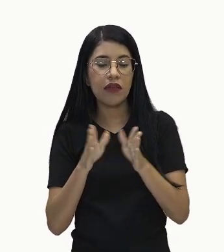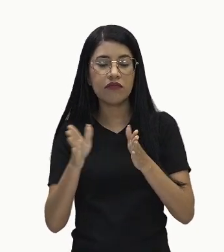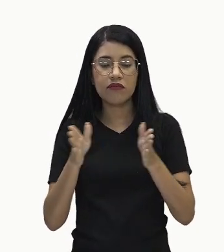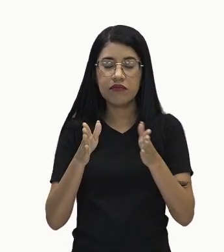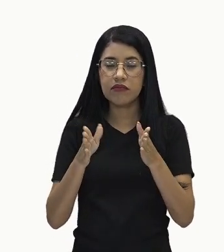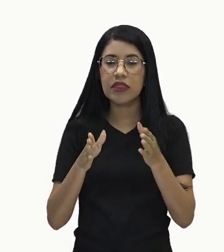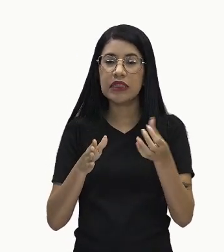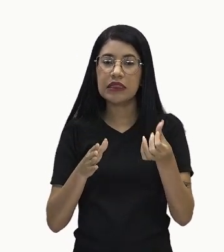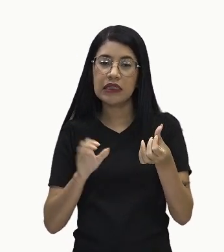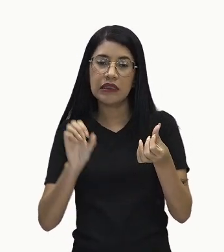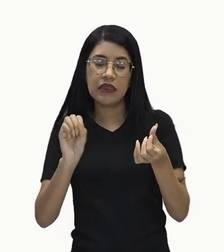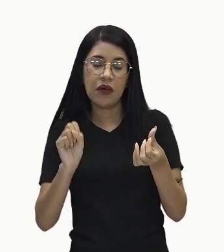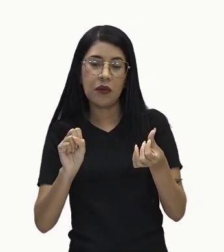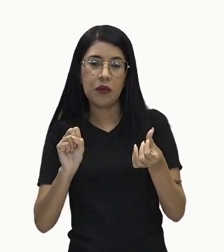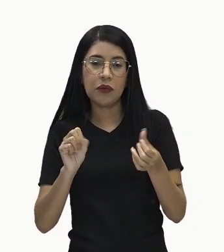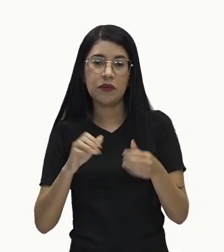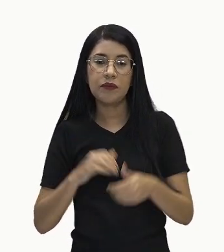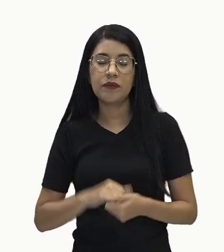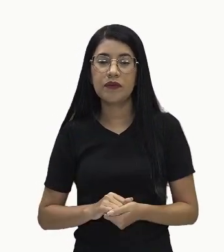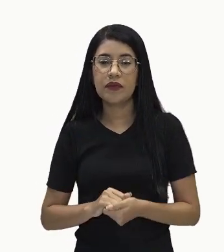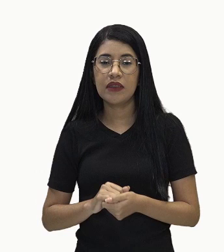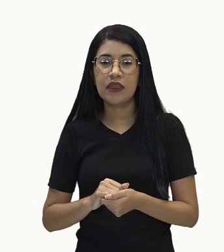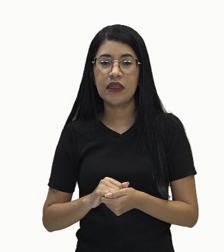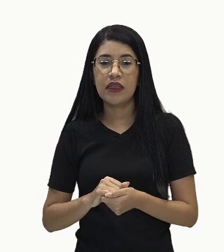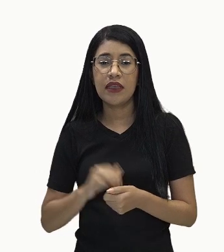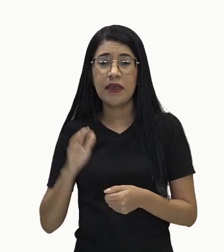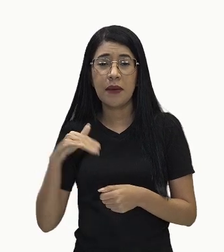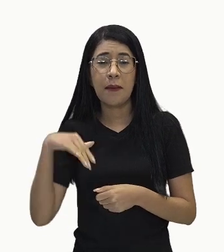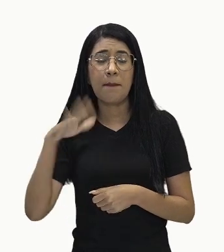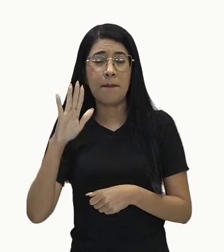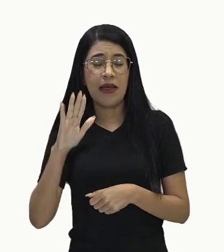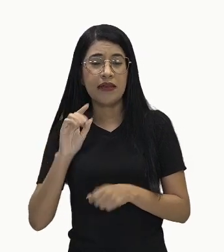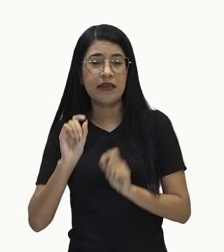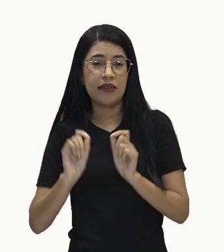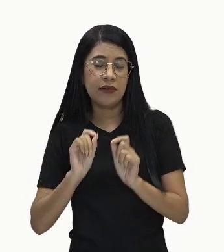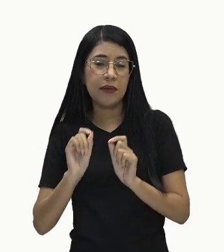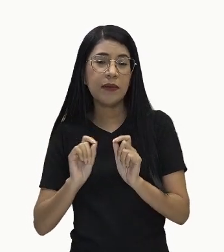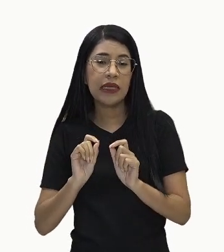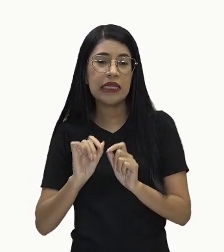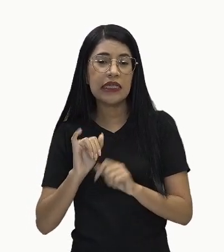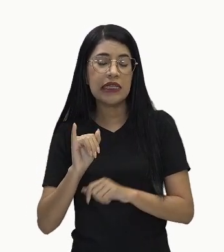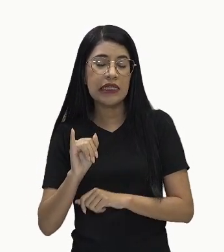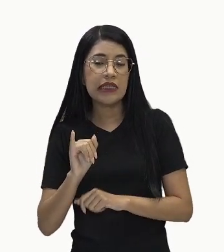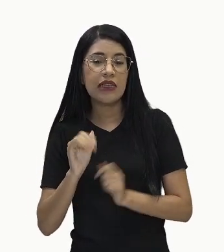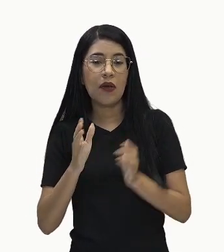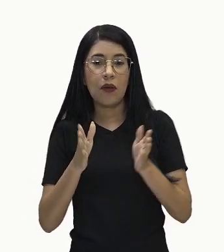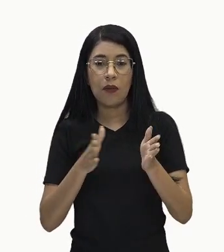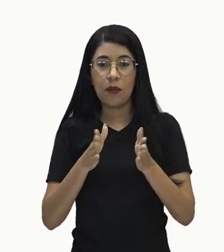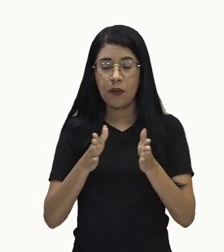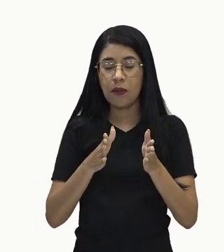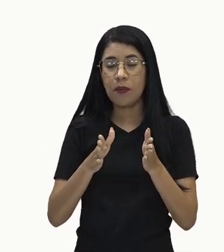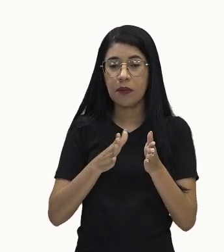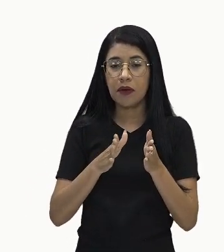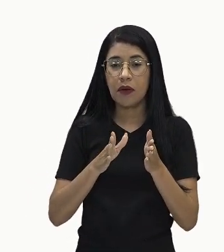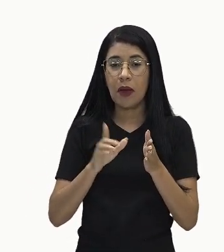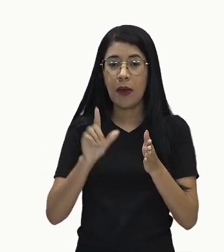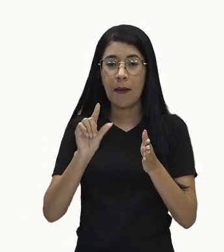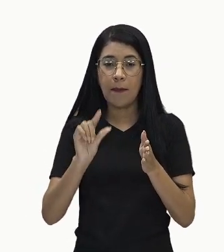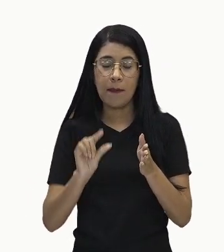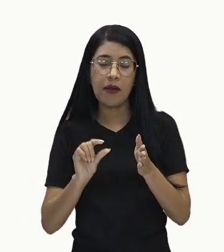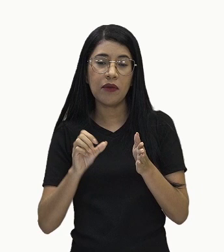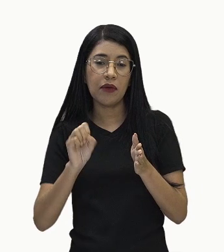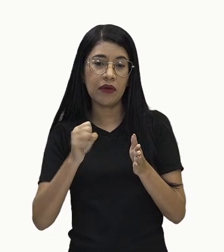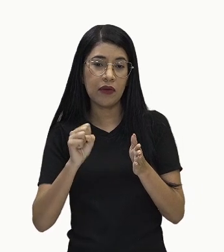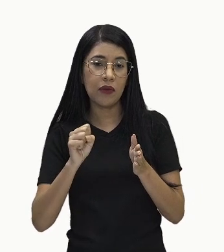classificada alta se o desvio padrão estiver dentro desse intervalo. E extremamente alta se